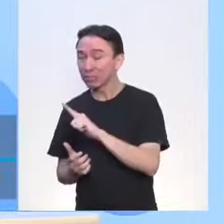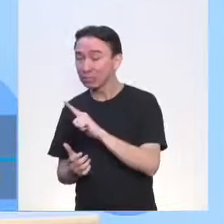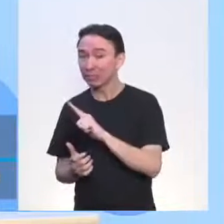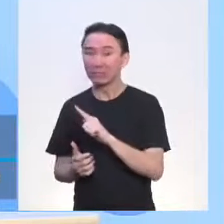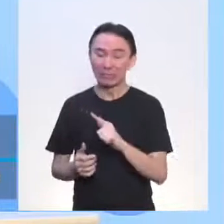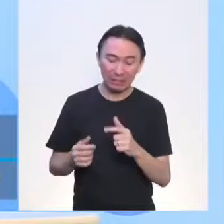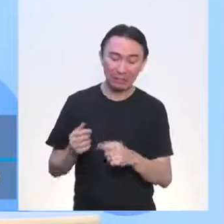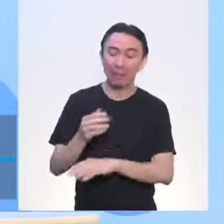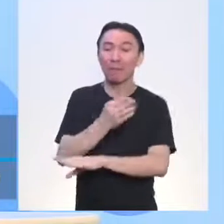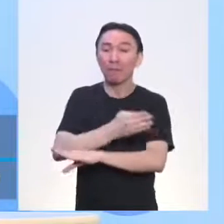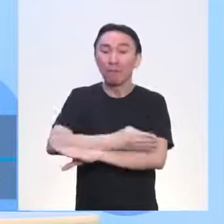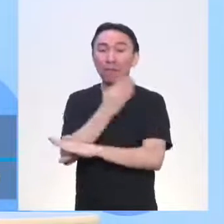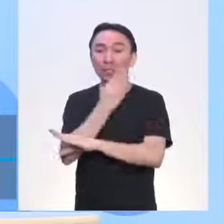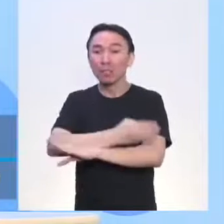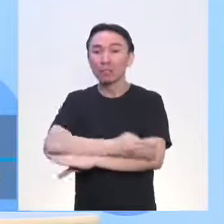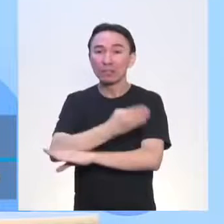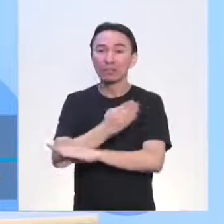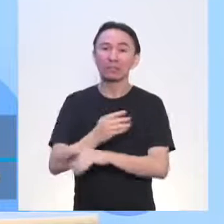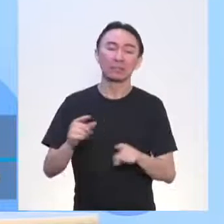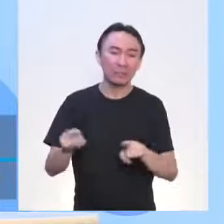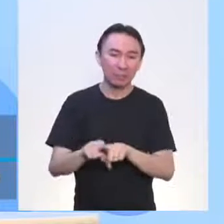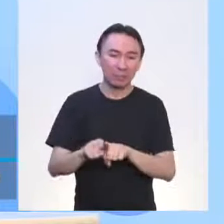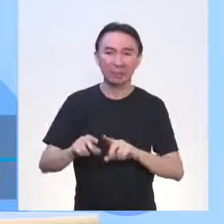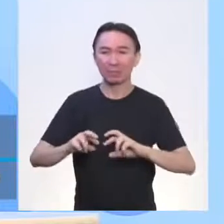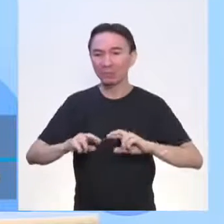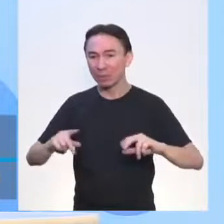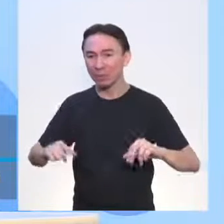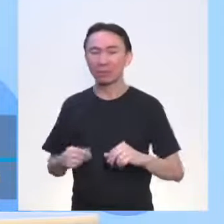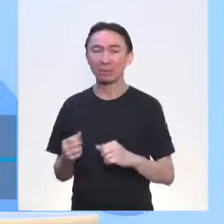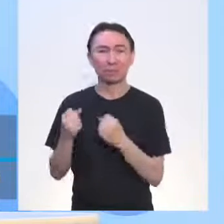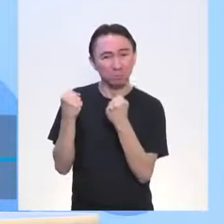Professora Renata, levantar pesos. Professor